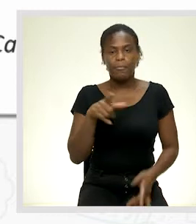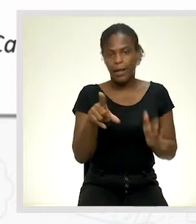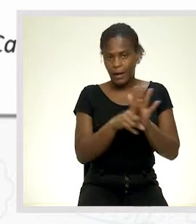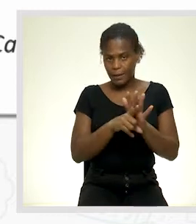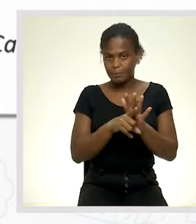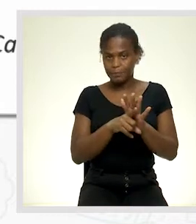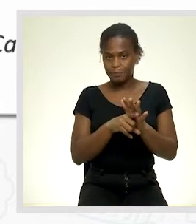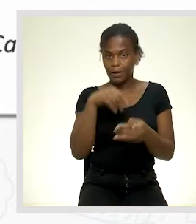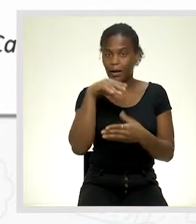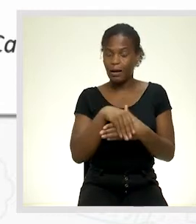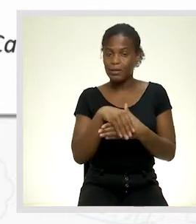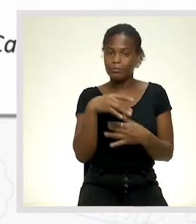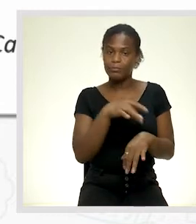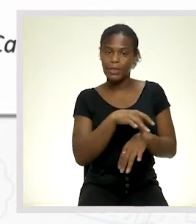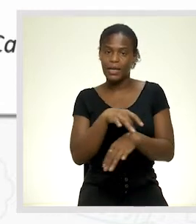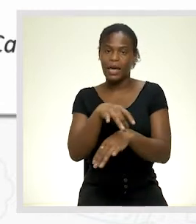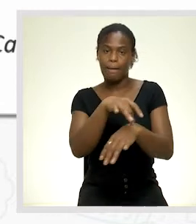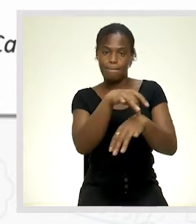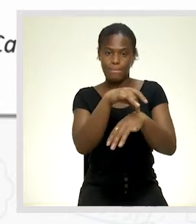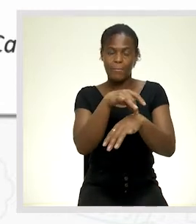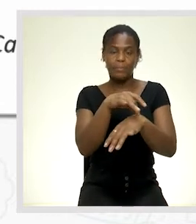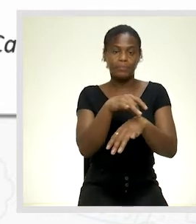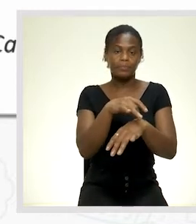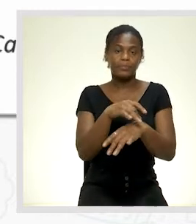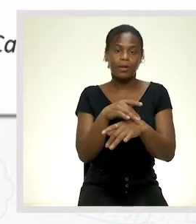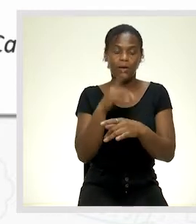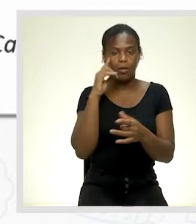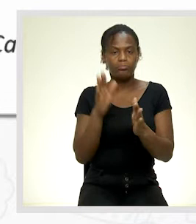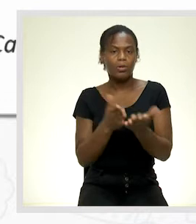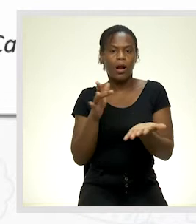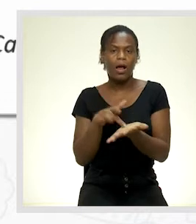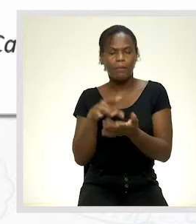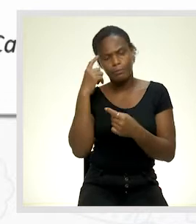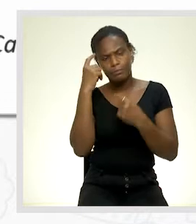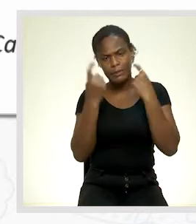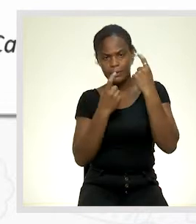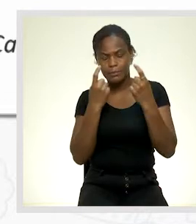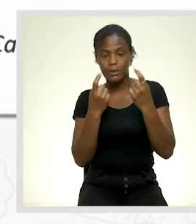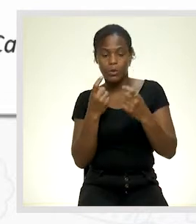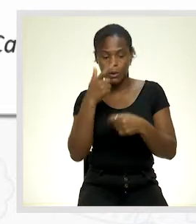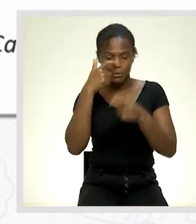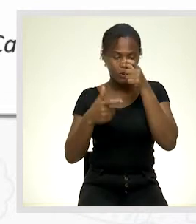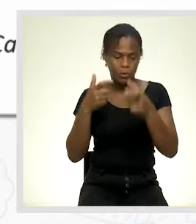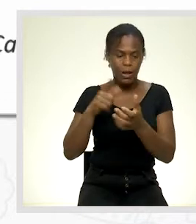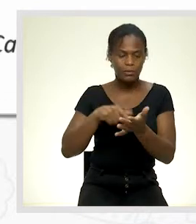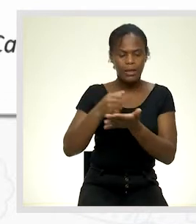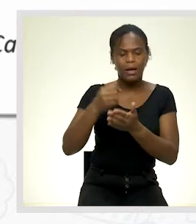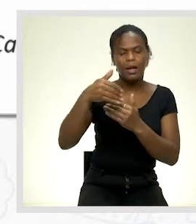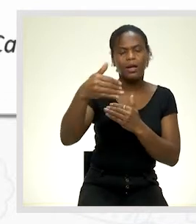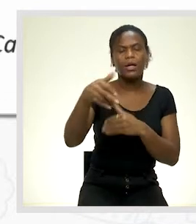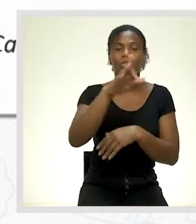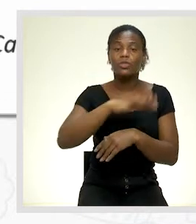lei, uma carta de guia, um roteiro do pensamento humano na eterna